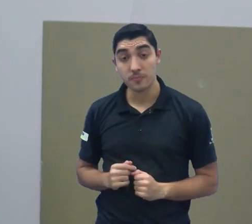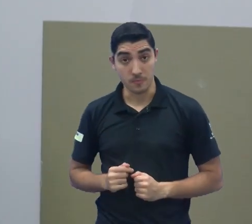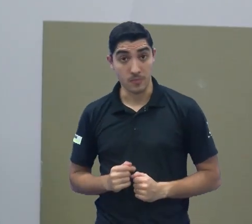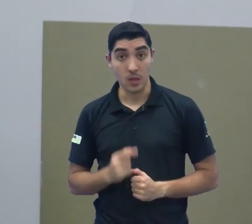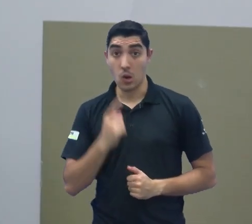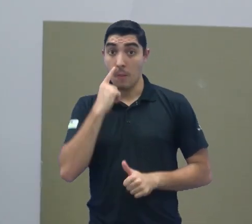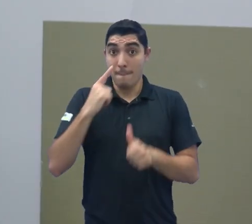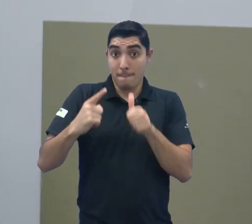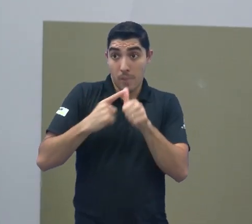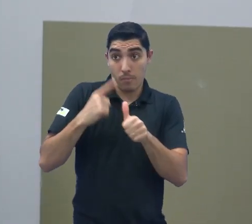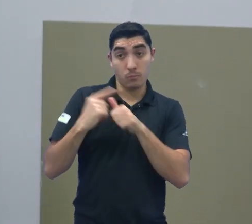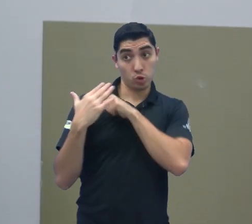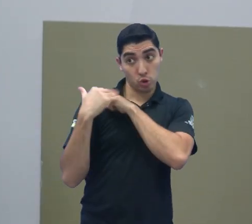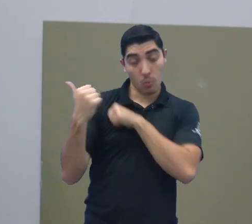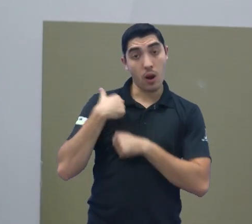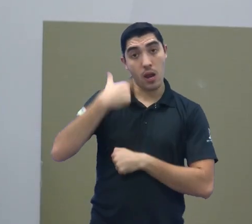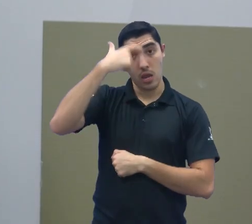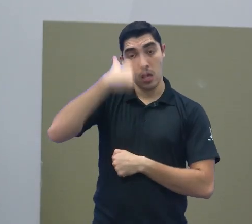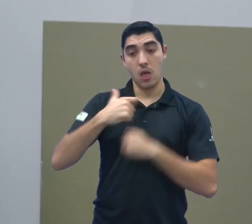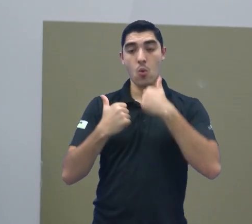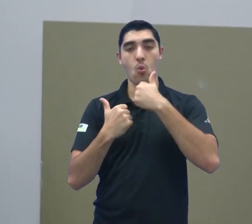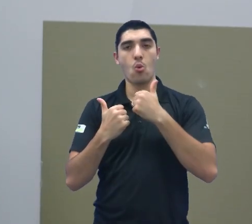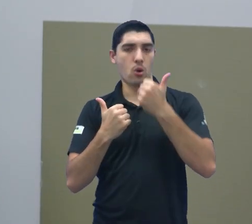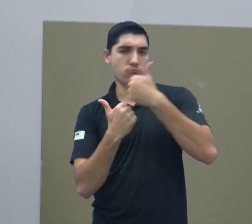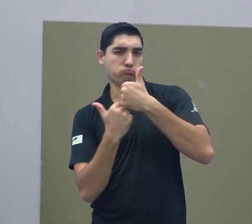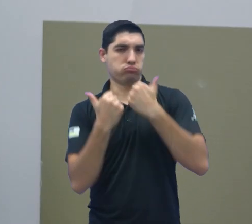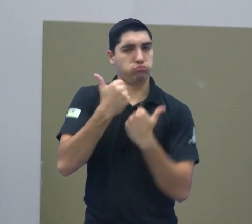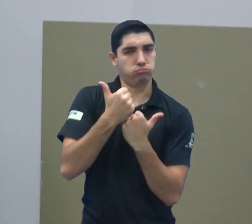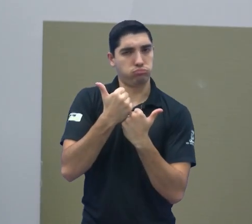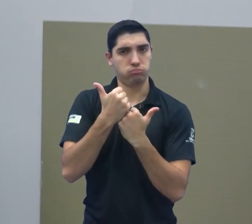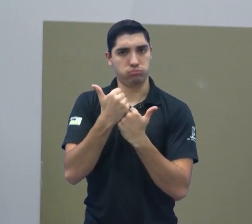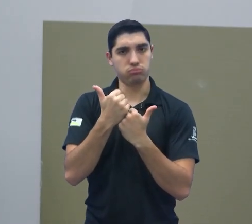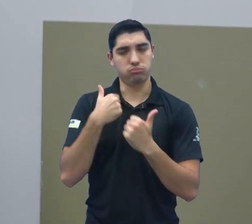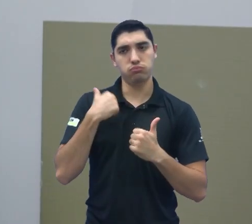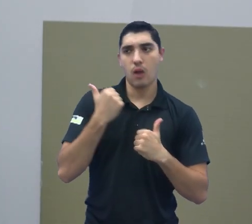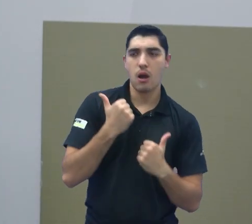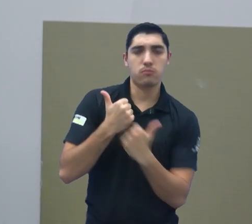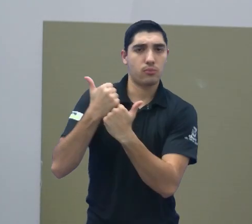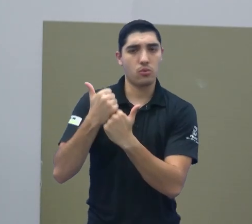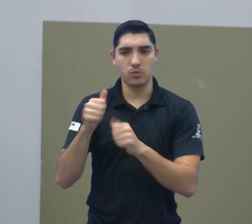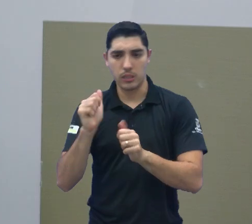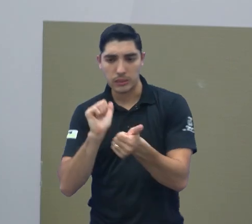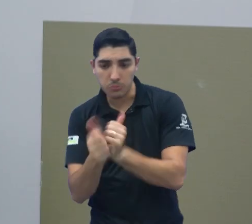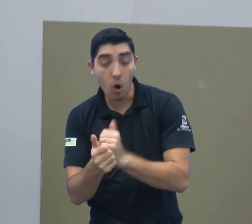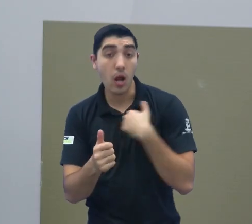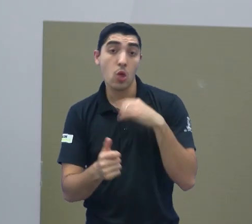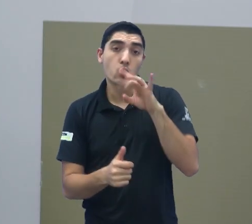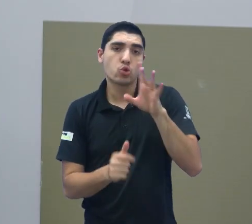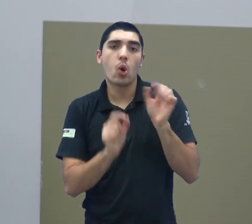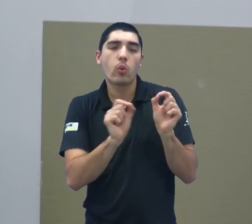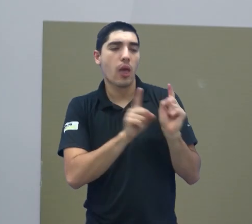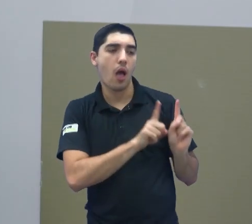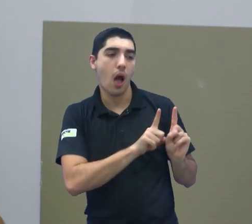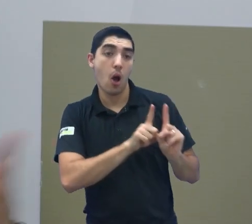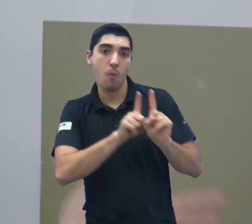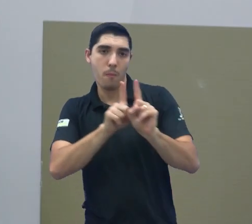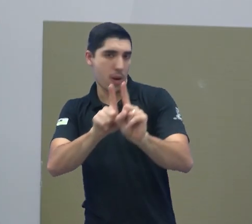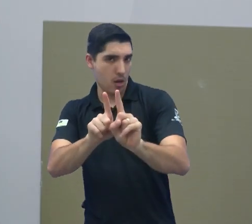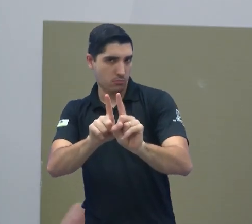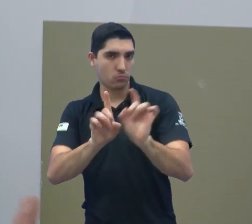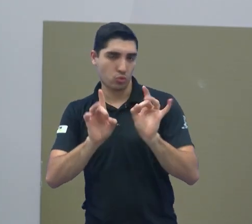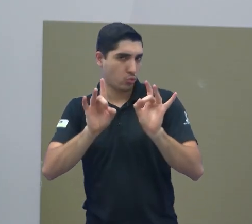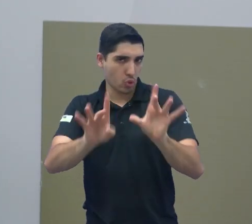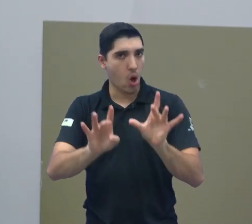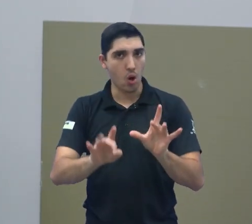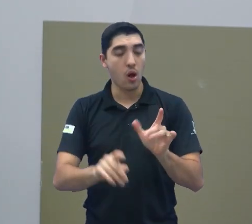eu fui convocado como assistente esportivo, né? A gente vai para a fase de treinamento acompanhando um atleta que não necessariamente é da nossa equipe, né? Eu fui com um atleta de